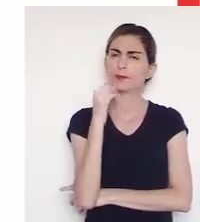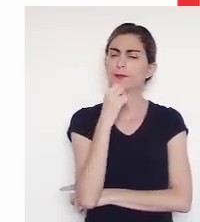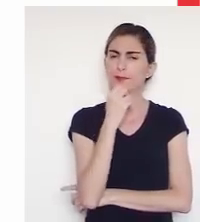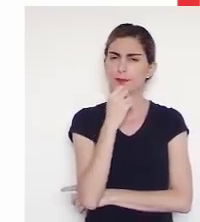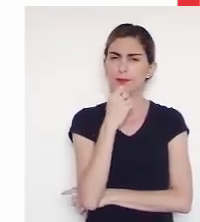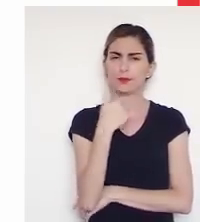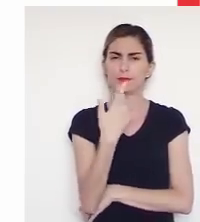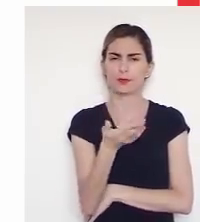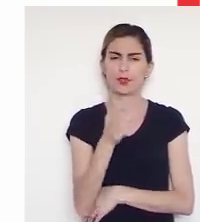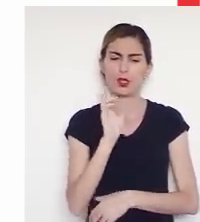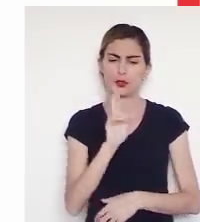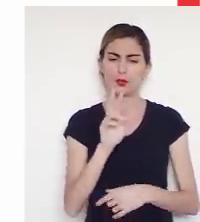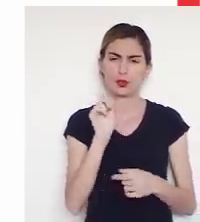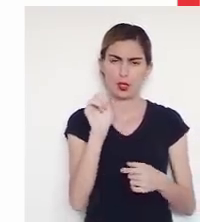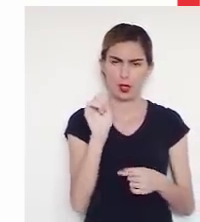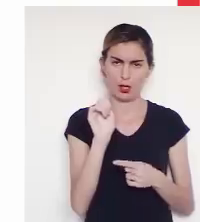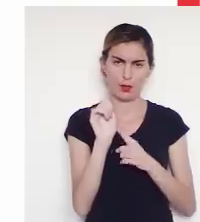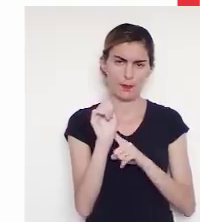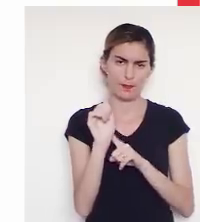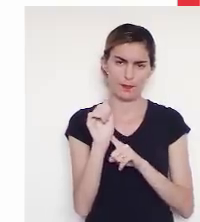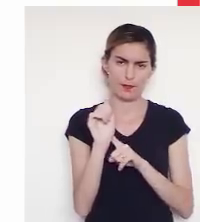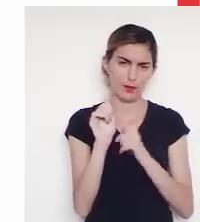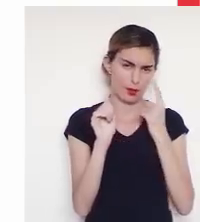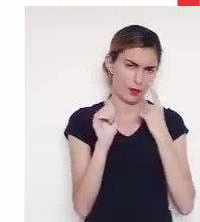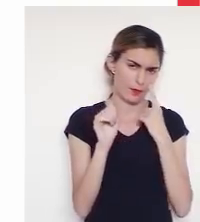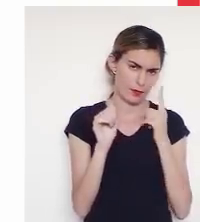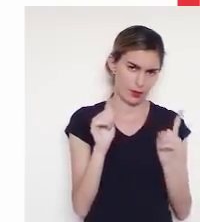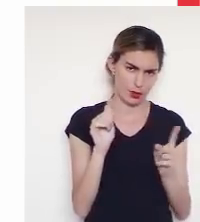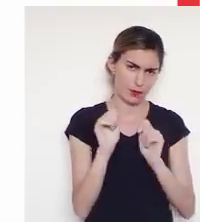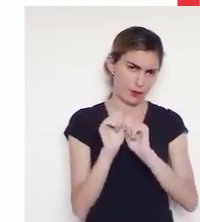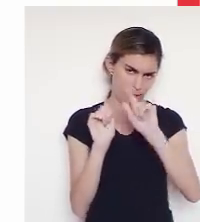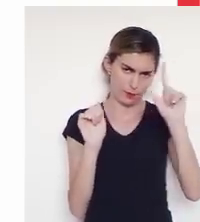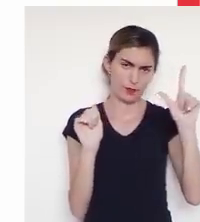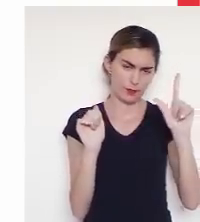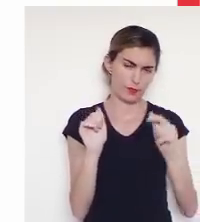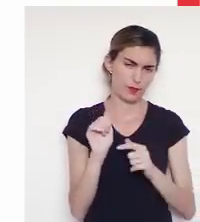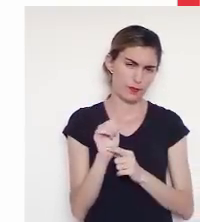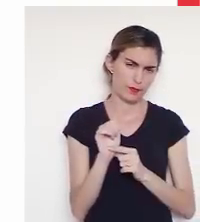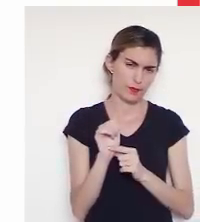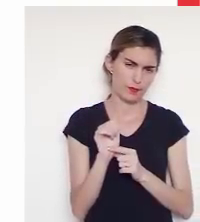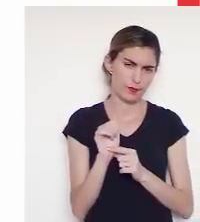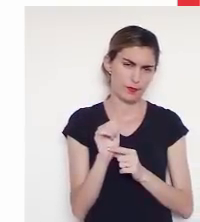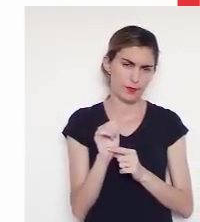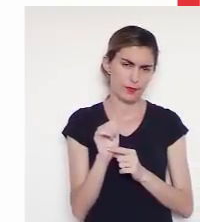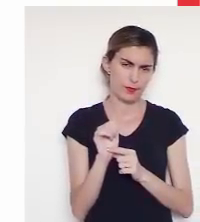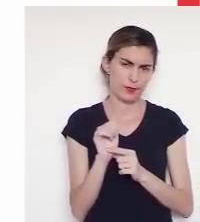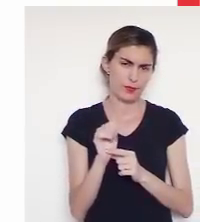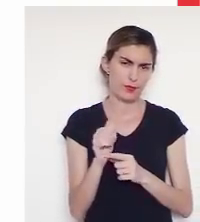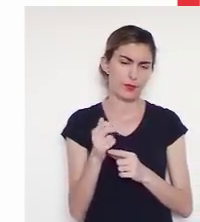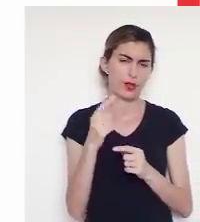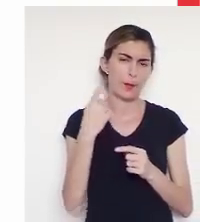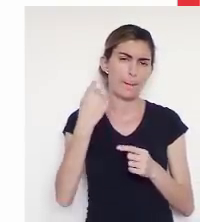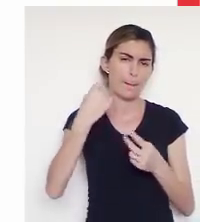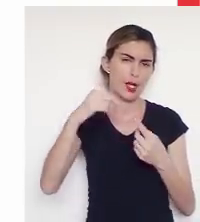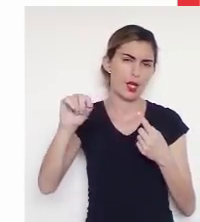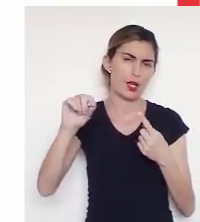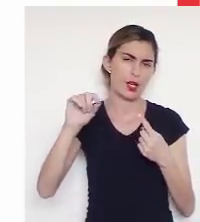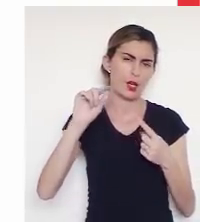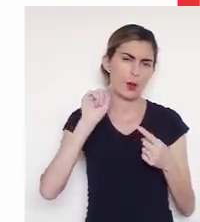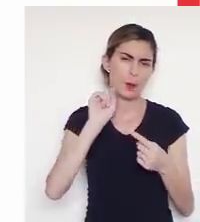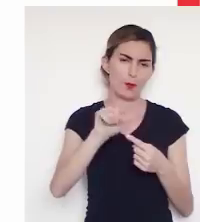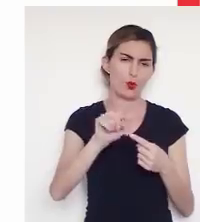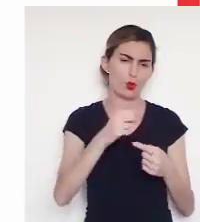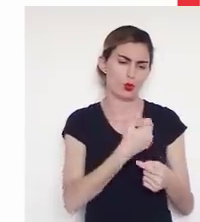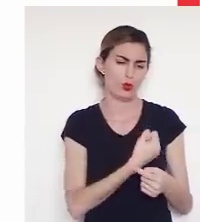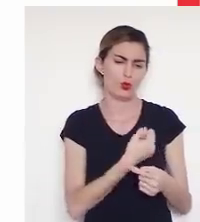Vamos lá. Alternativa A. Veja conforme aparece aí na sua telinha. Basta marcar o ponto